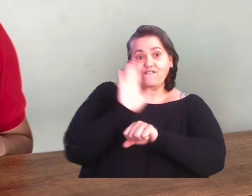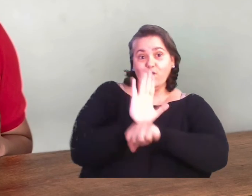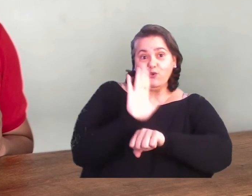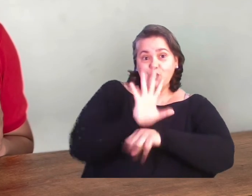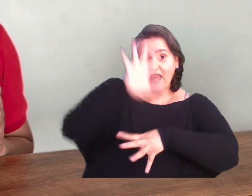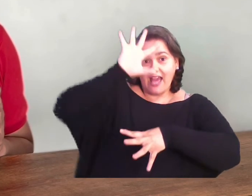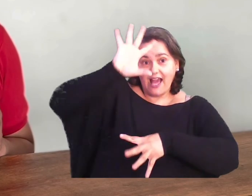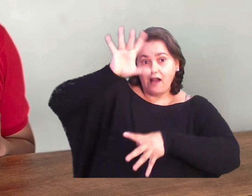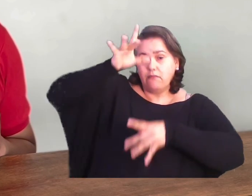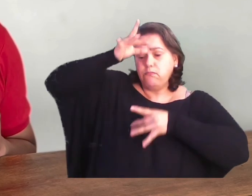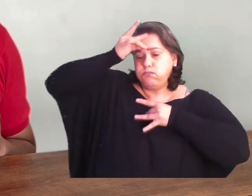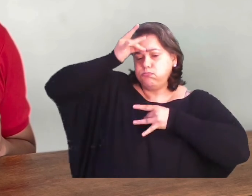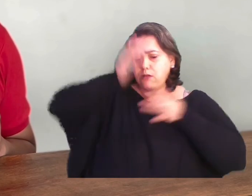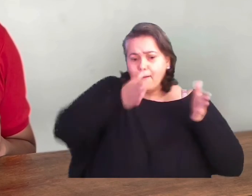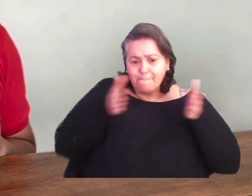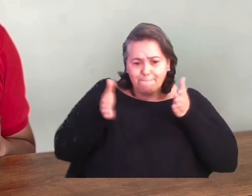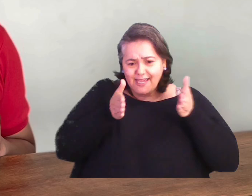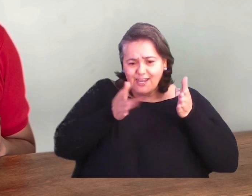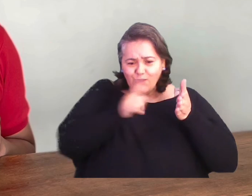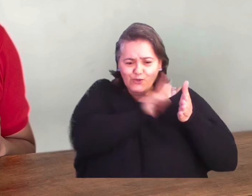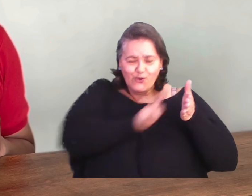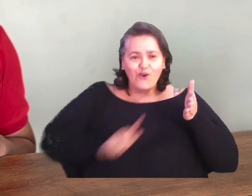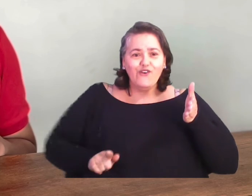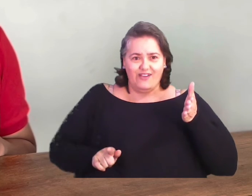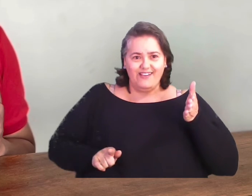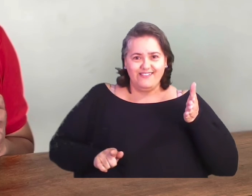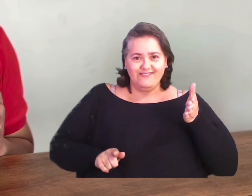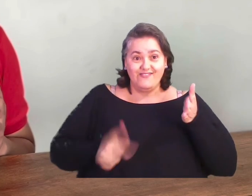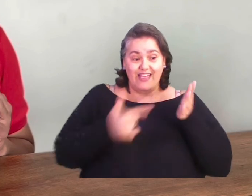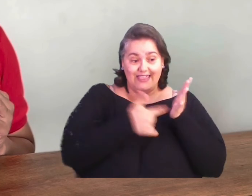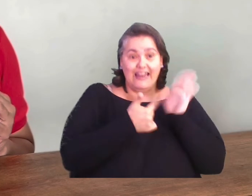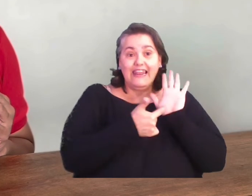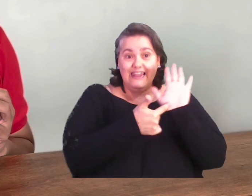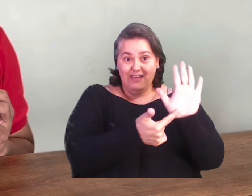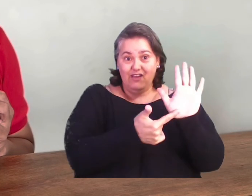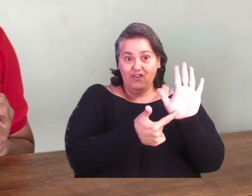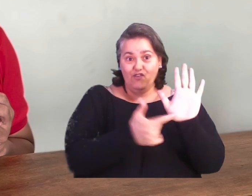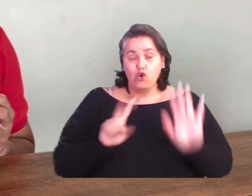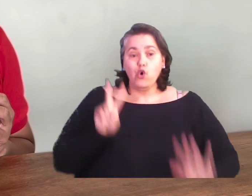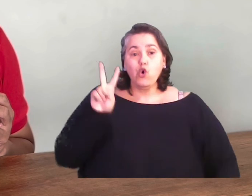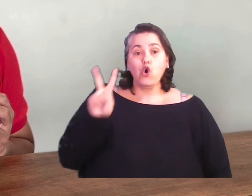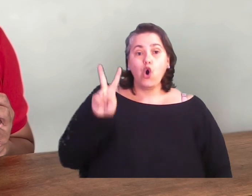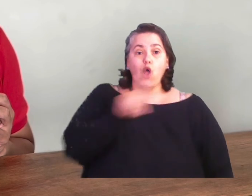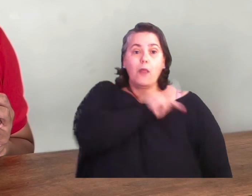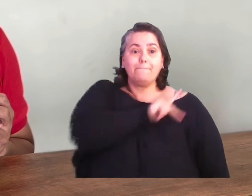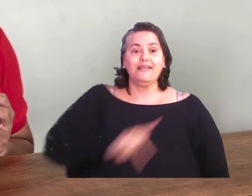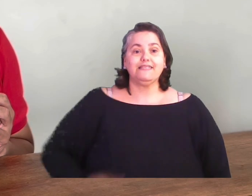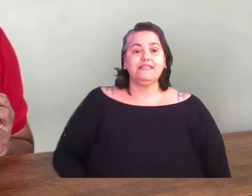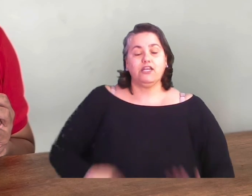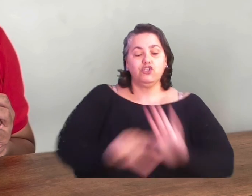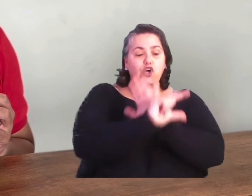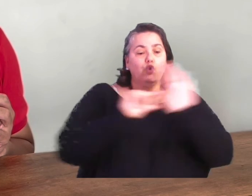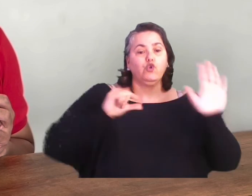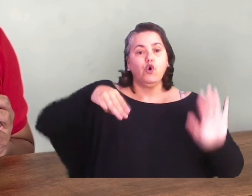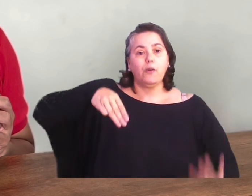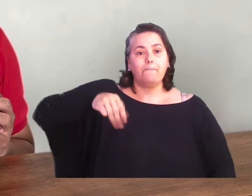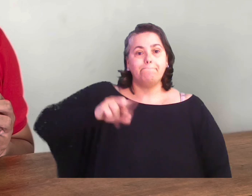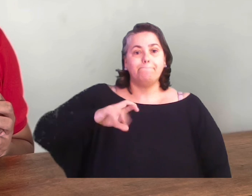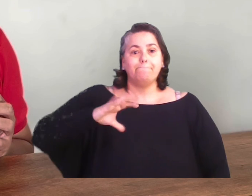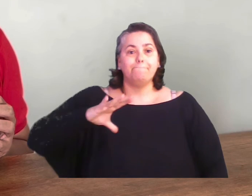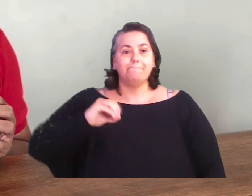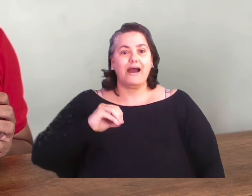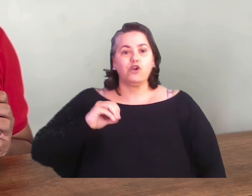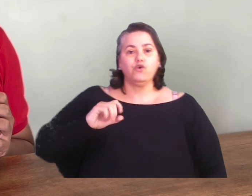ajudar a compreender esse período do governo Collor. É esse livro aqui, Collor, Presidente, do Marco Antônio Villa. É